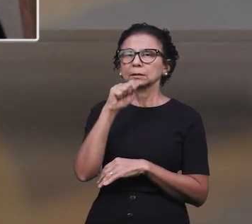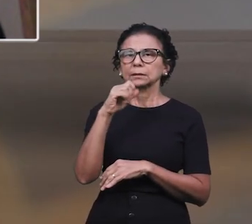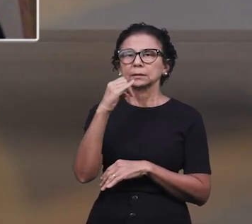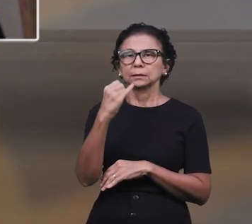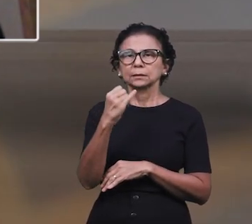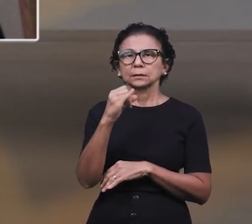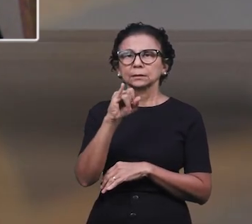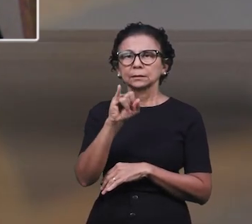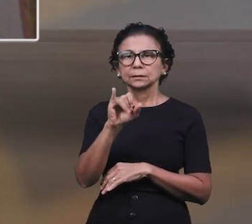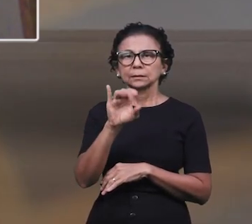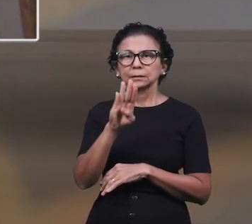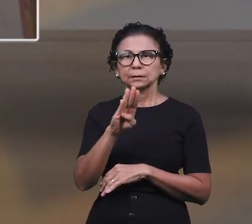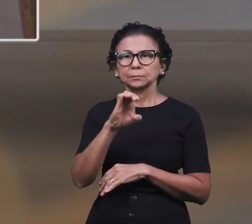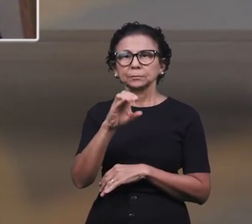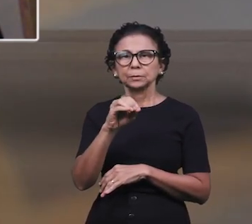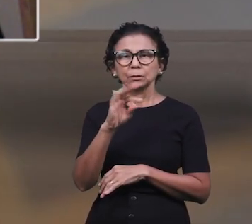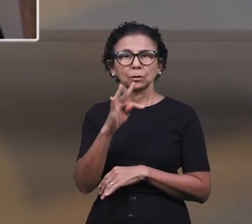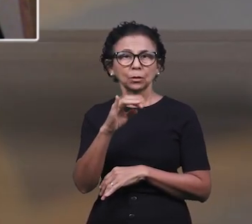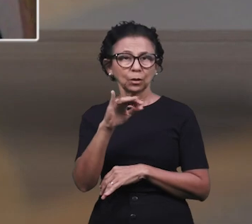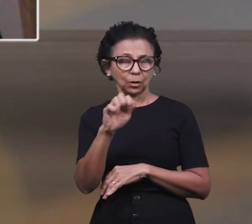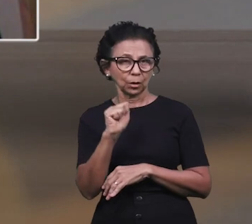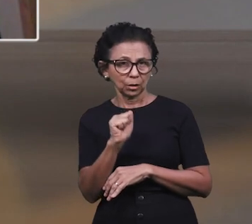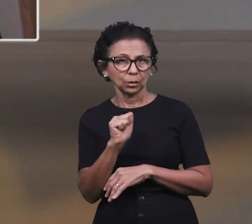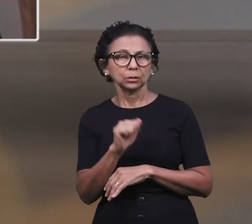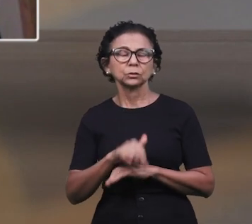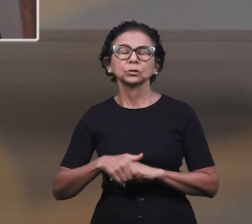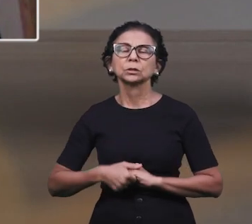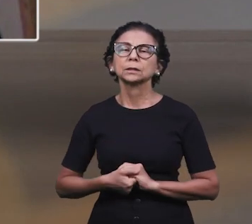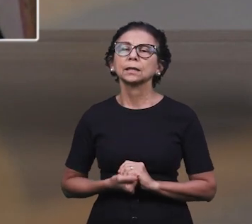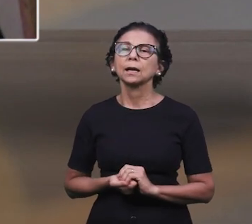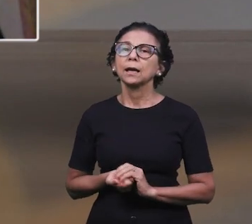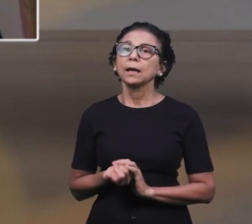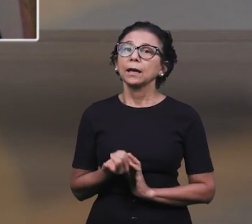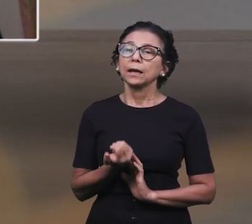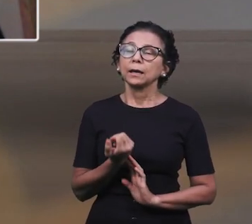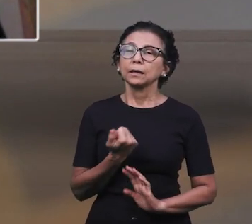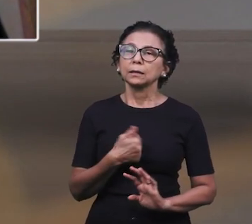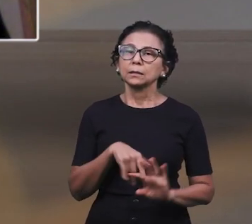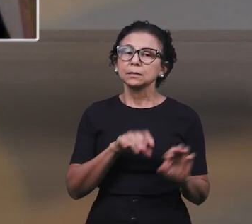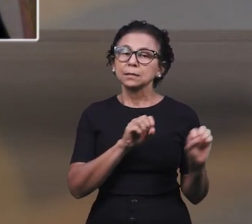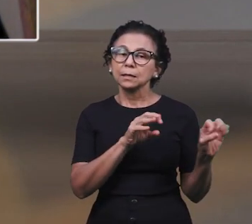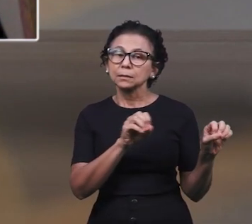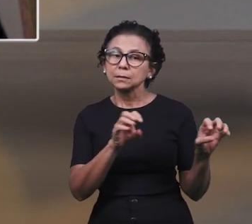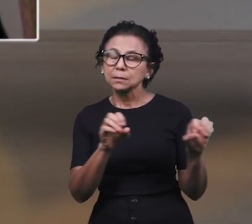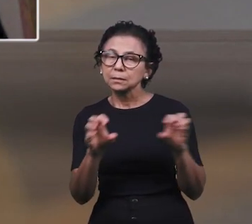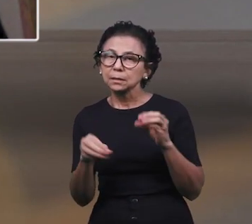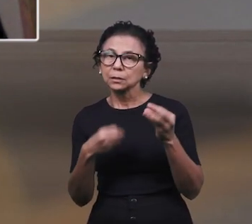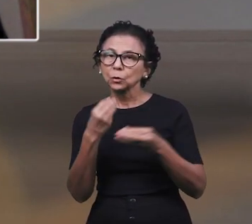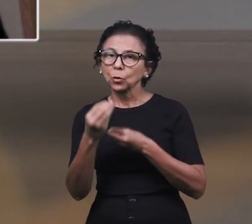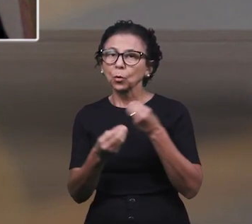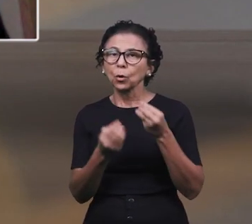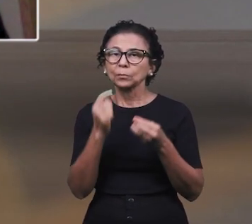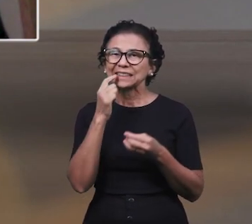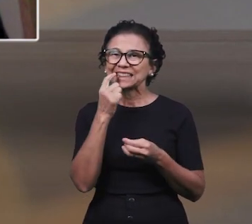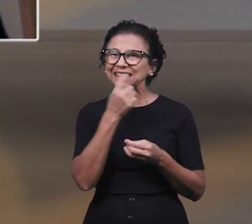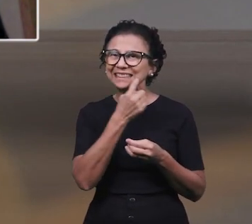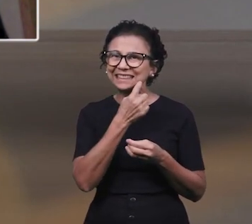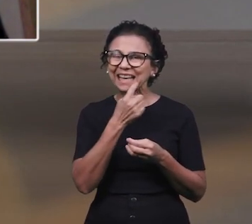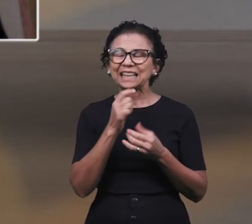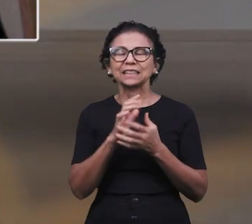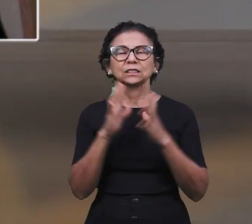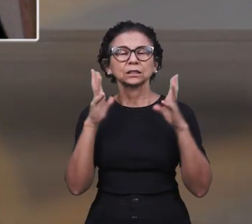os pacientes com condutas preventivas, os hábitos de cuidar dos dentes,